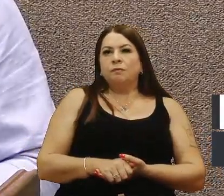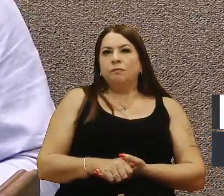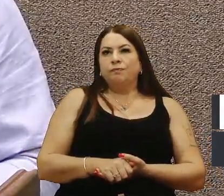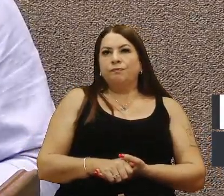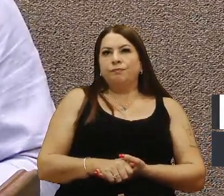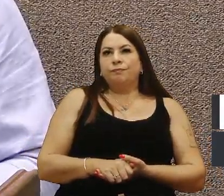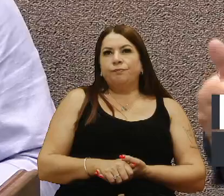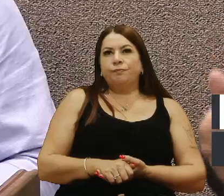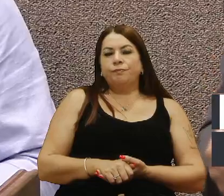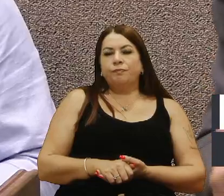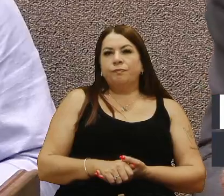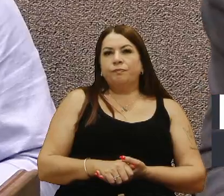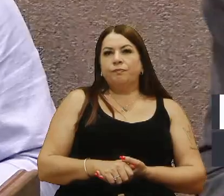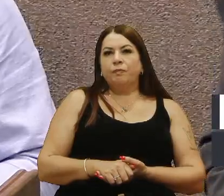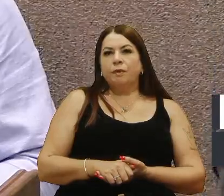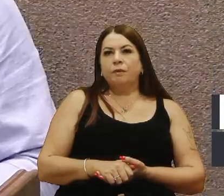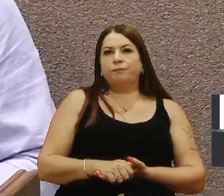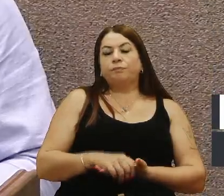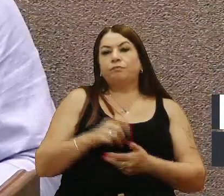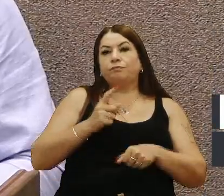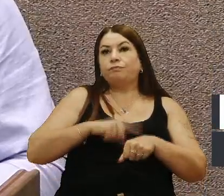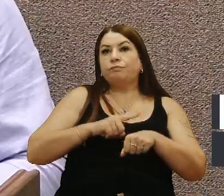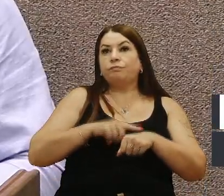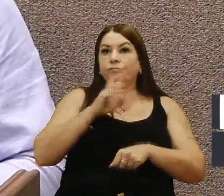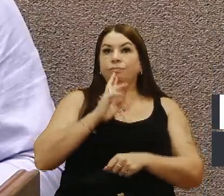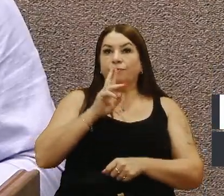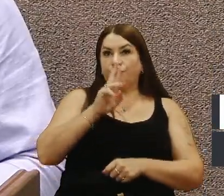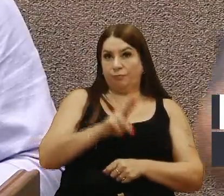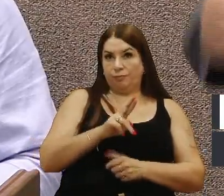Agora, tempo de resposta,